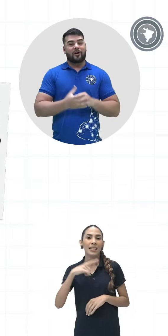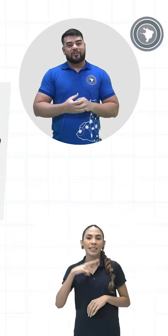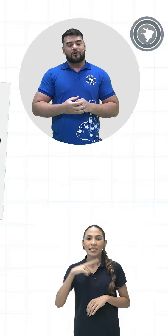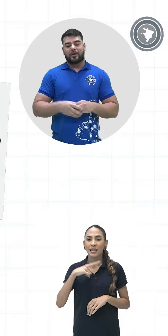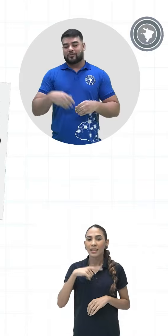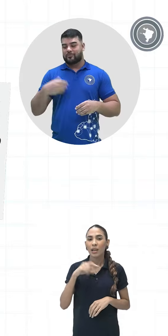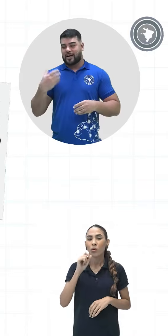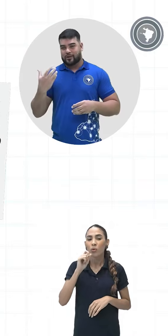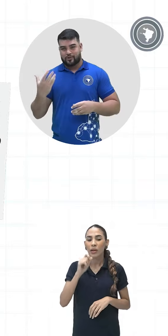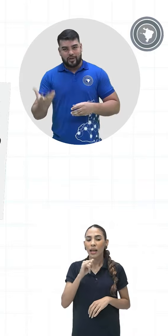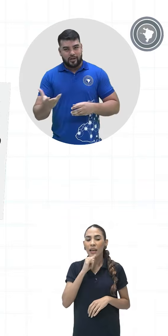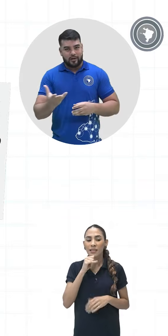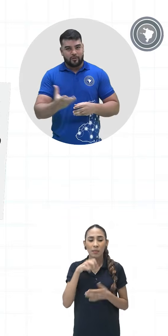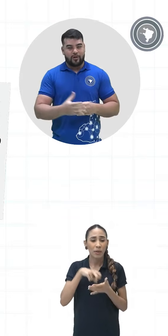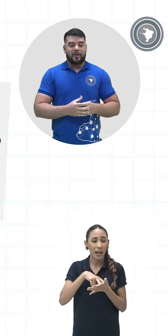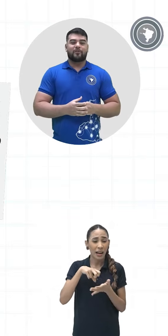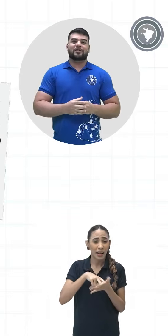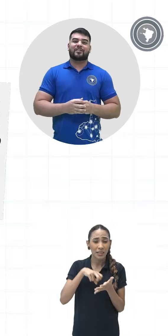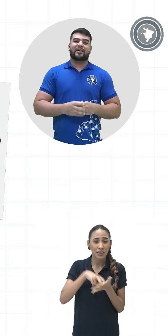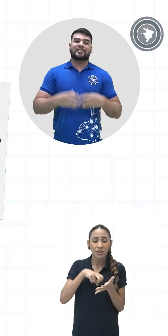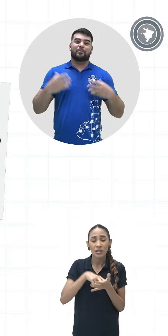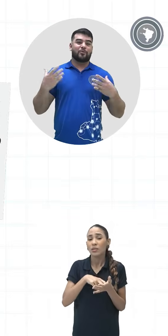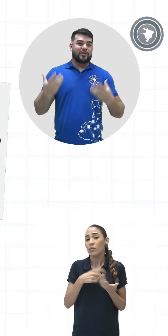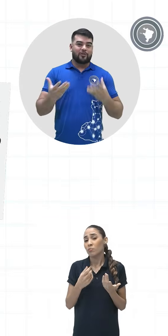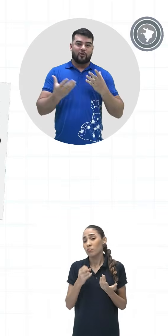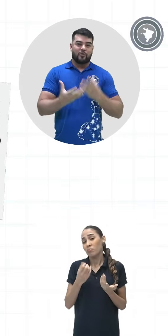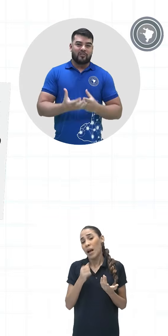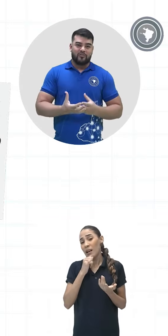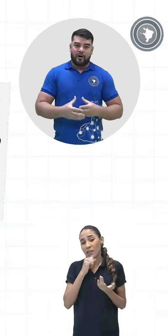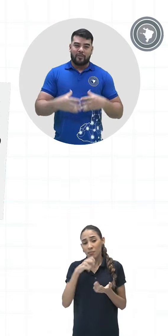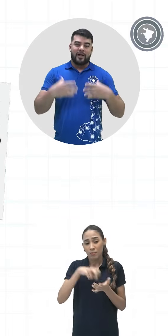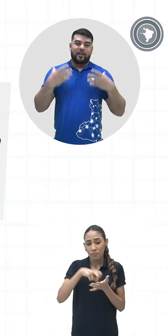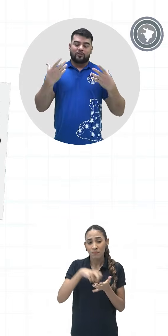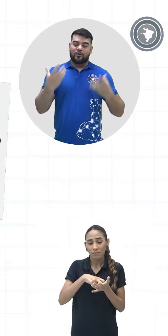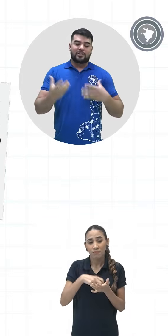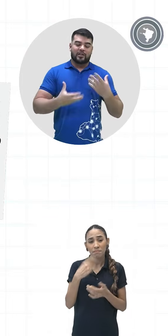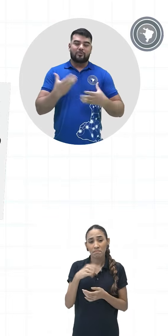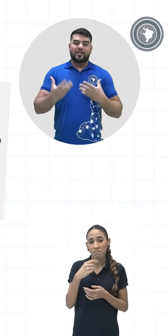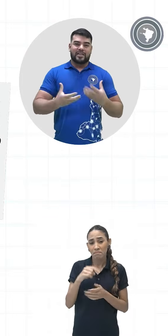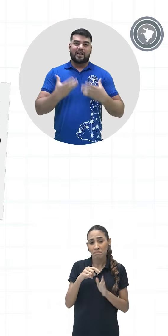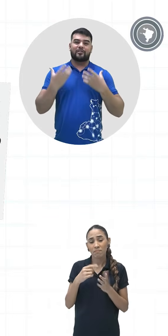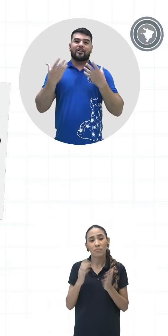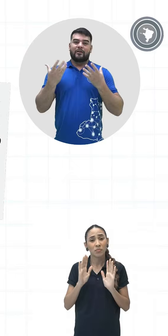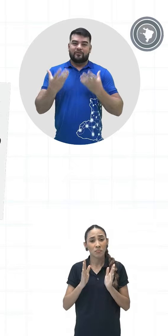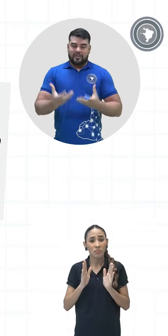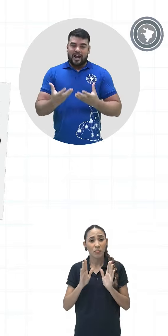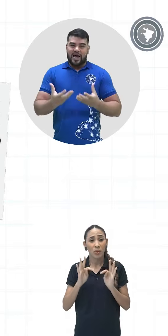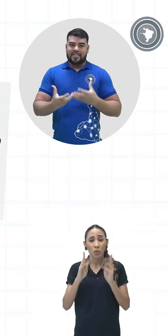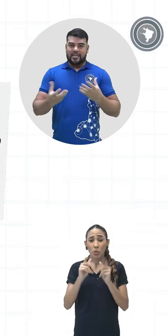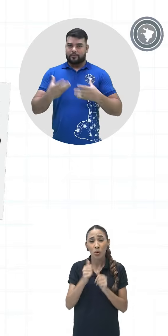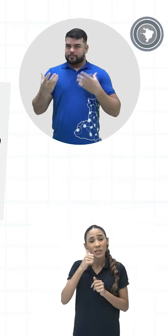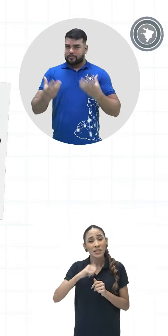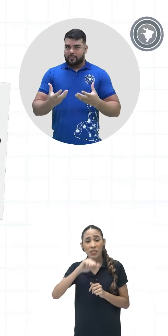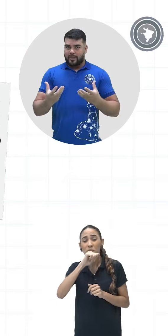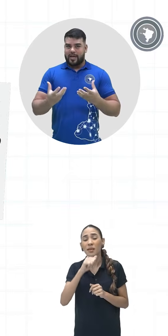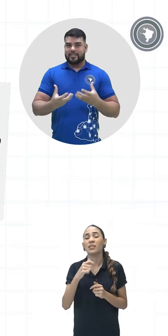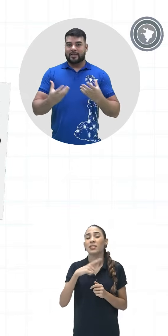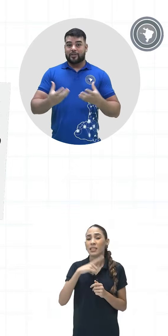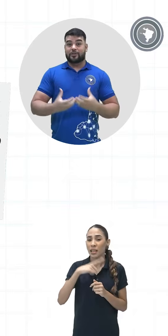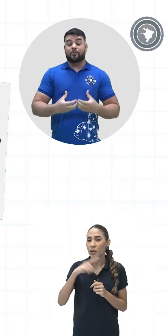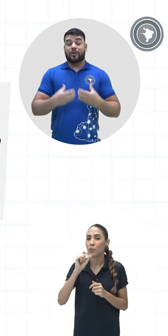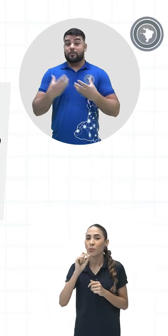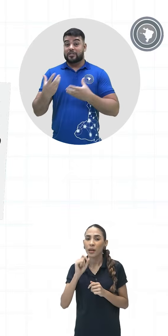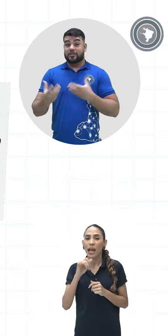punição, provavelmente um castigo, você vai ser punido de alguma forma. Todas as mães, elas trazem